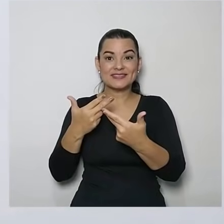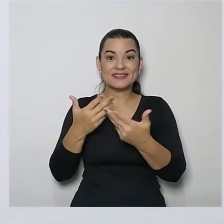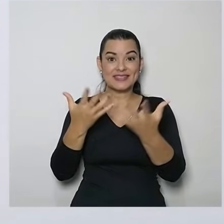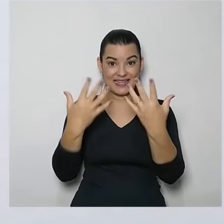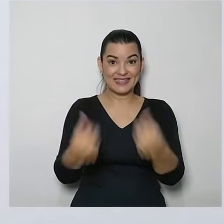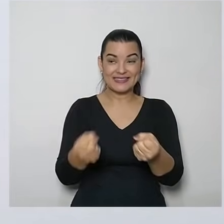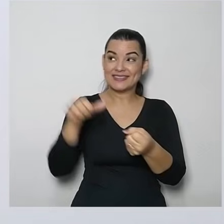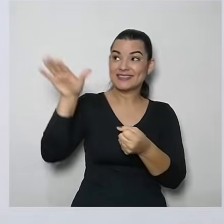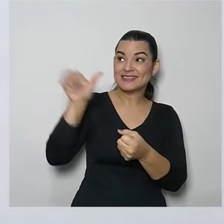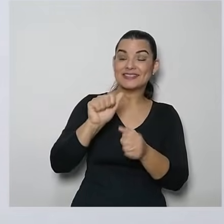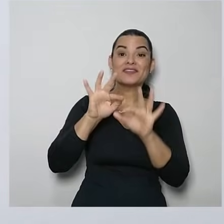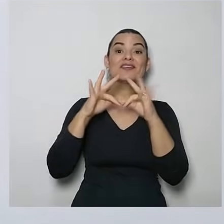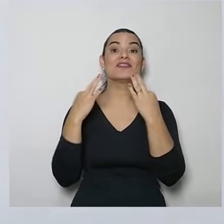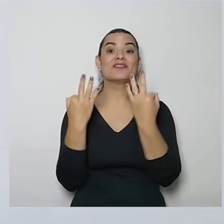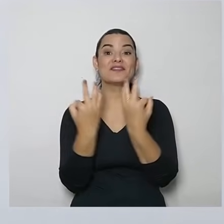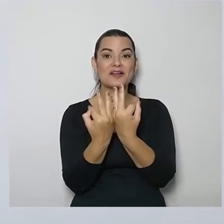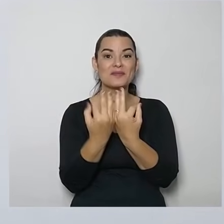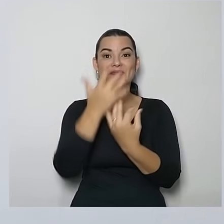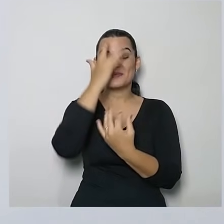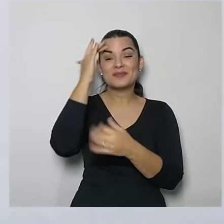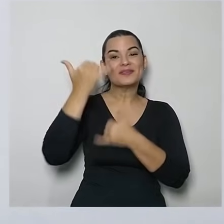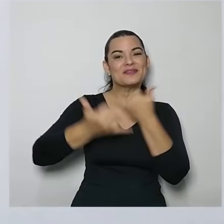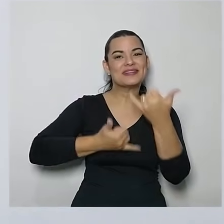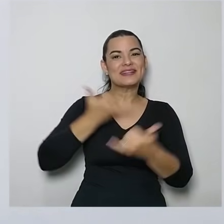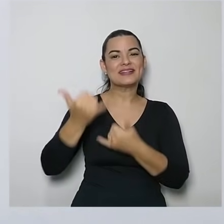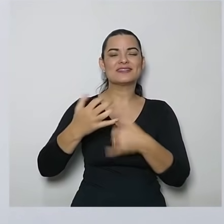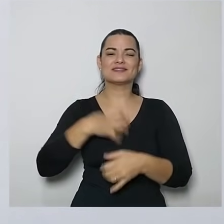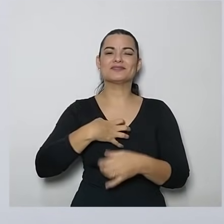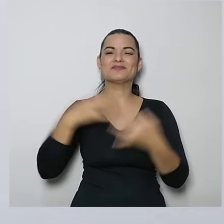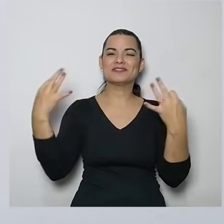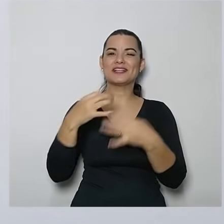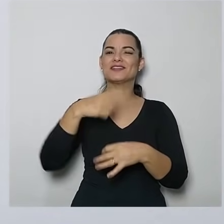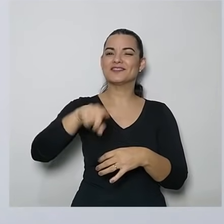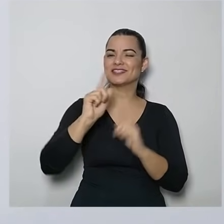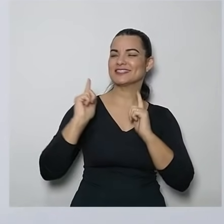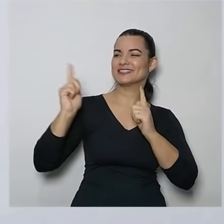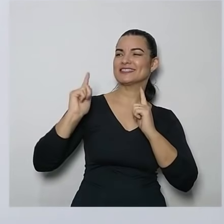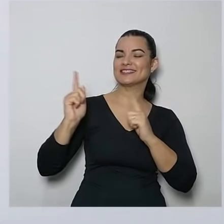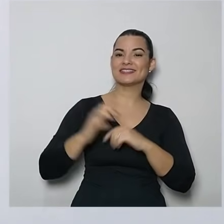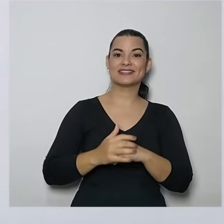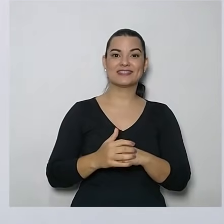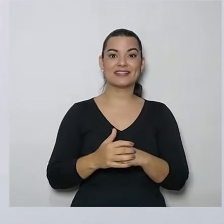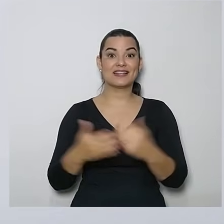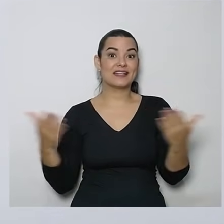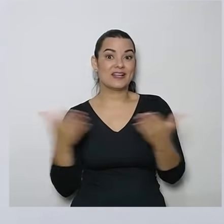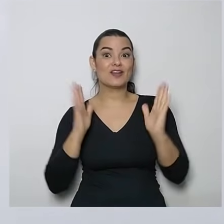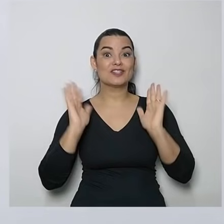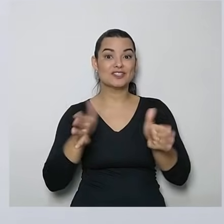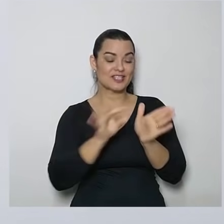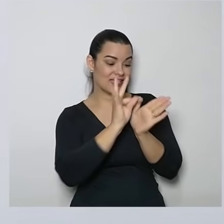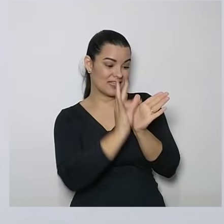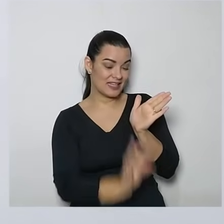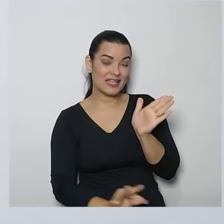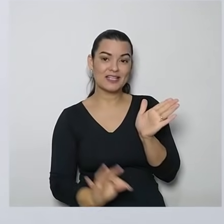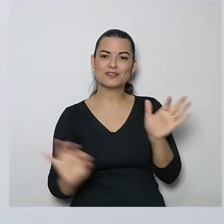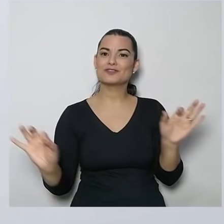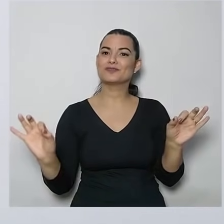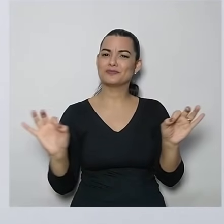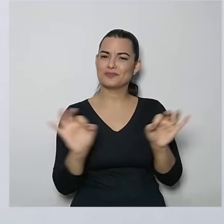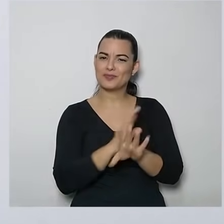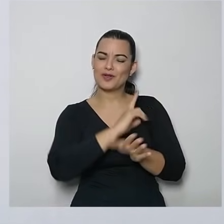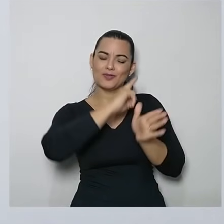brincar também? Eu tenho certeza que vocês vão se divertir. Bom, agora que nós já lemos o texto de como brinca